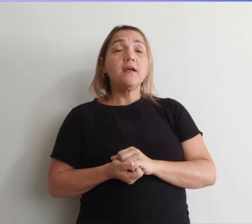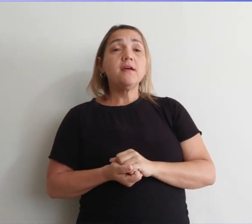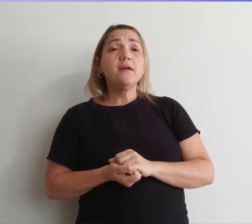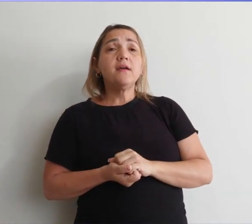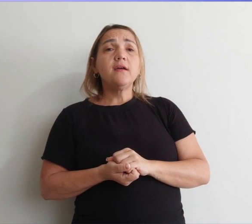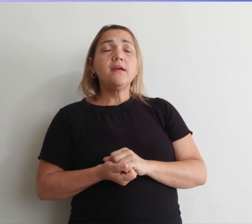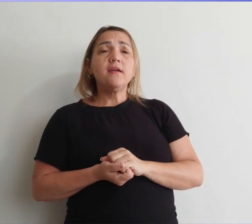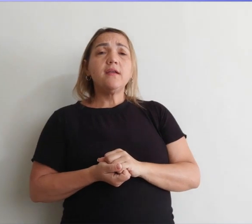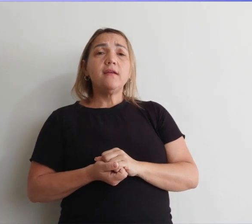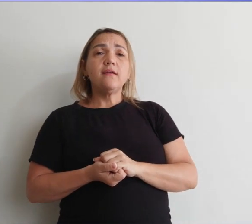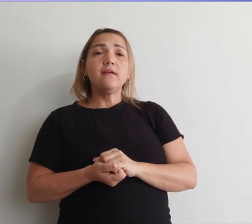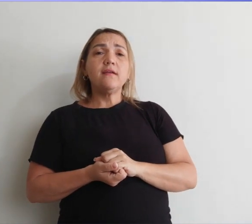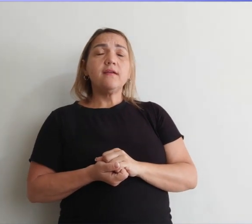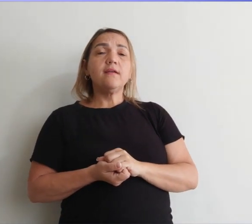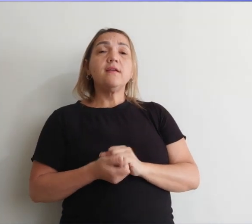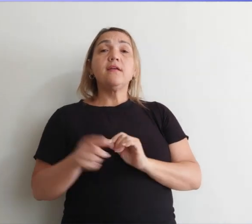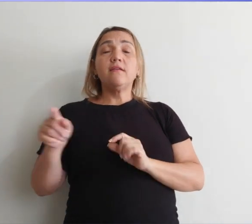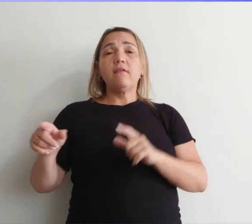E vai ver